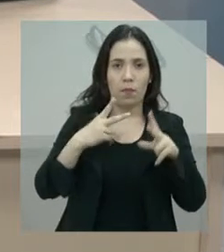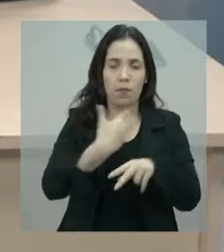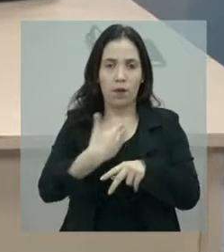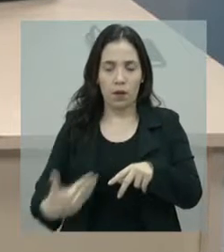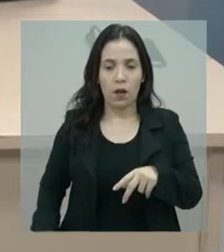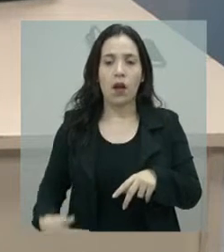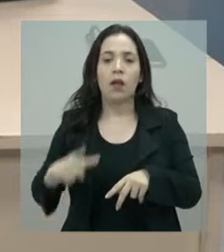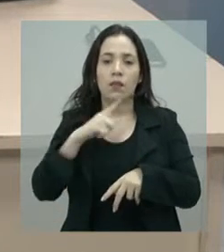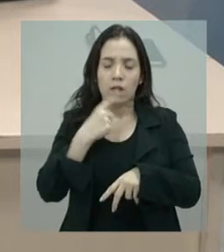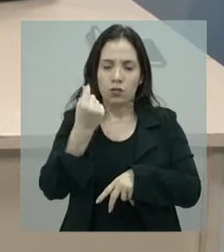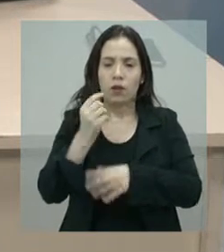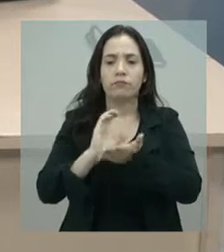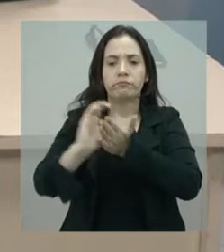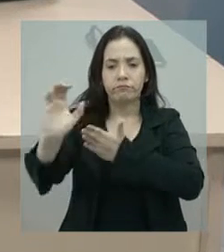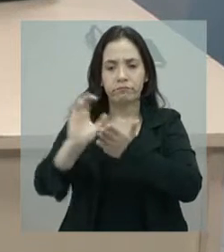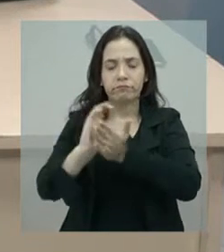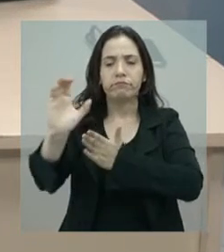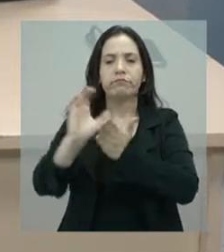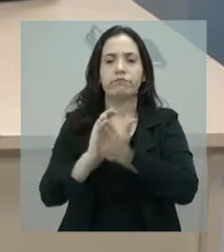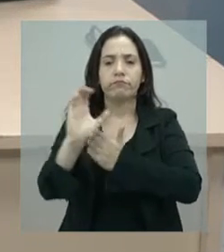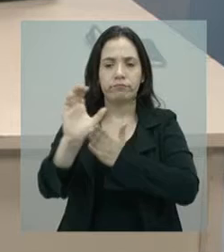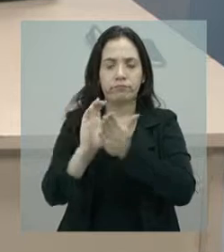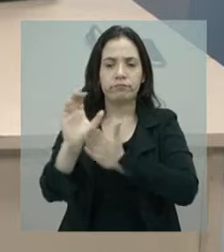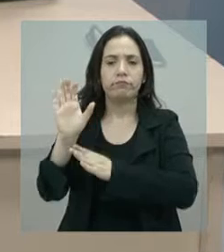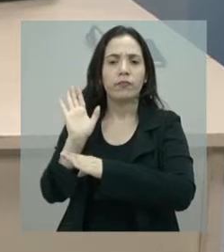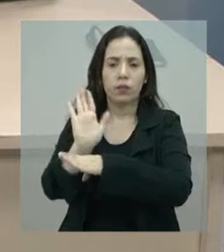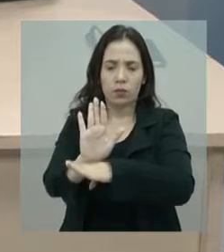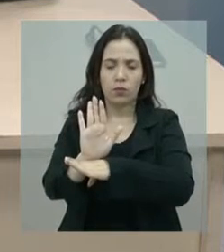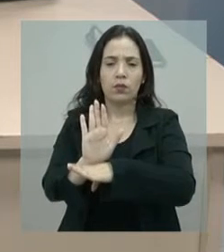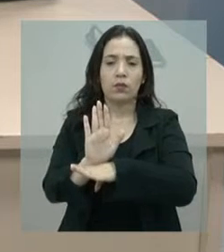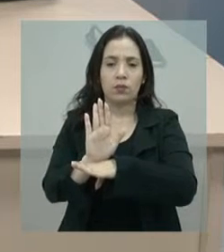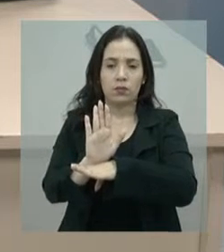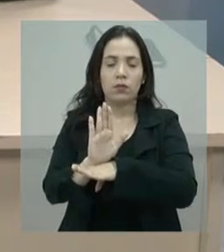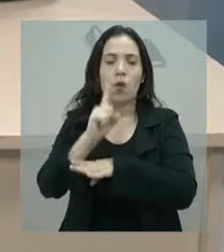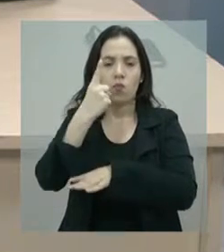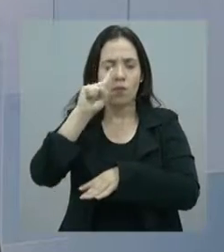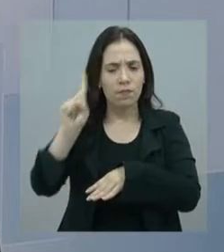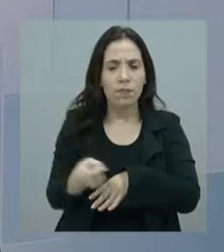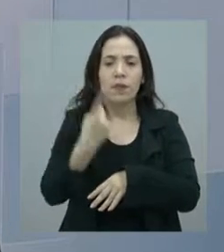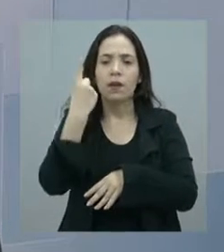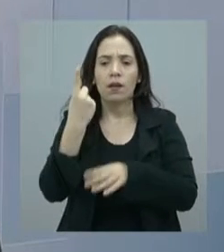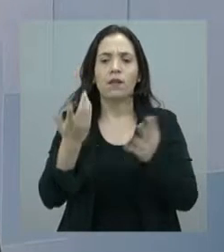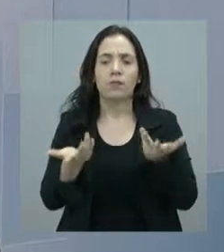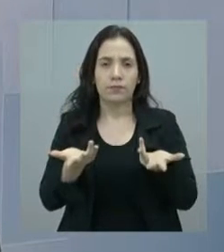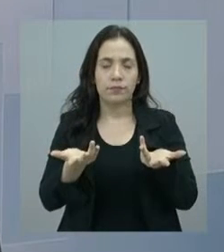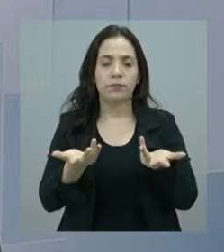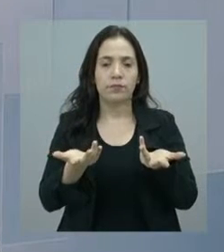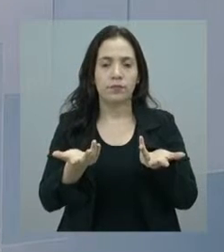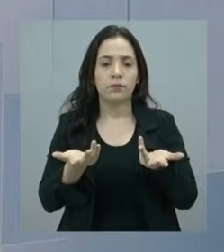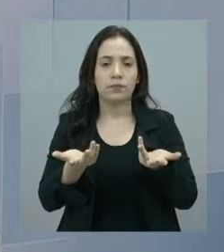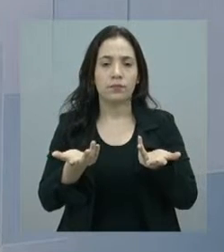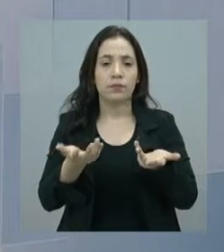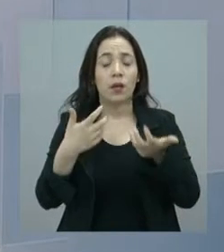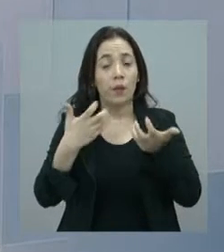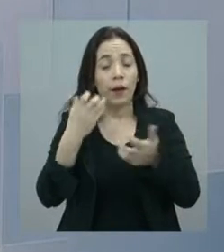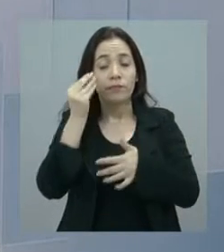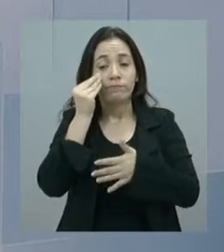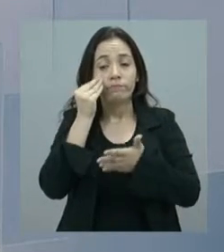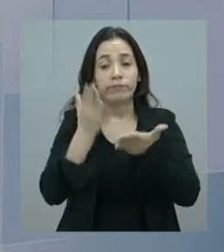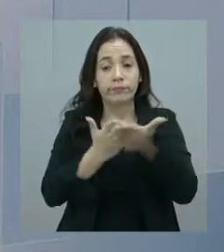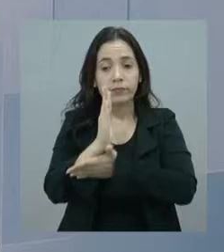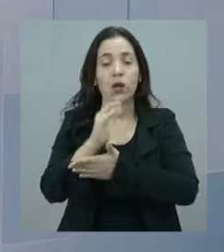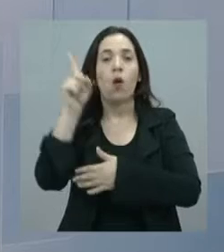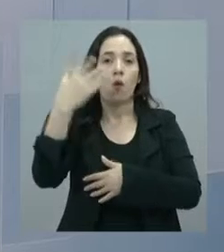ele recebe. Então, nós estamos destinando mais R$ 1 milhão. Esse ano ela é 100%. Então, isso eu espero que passe. Na União